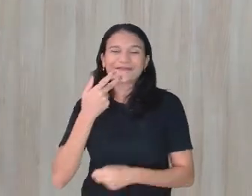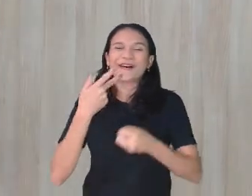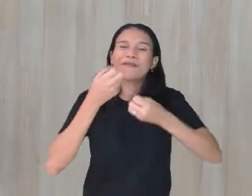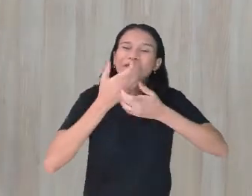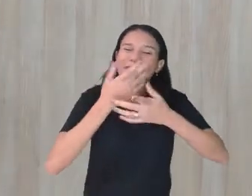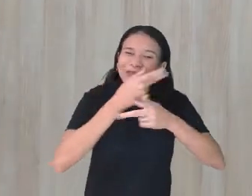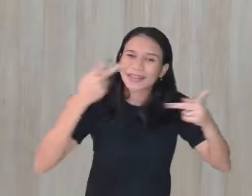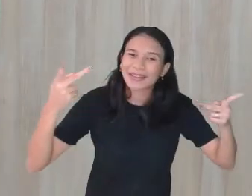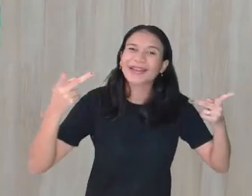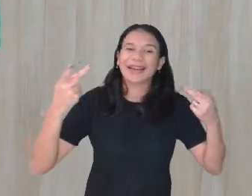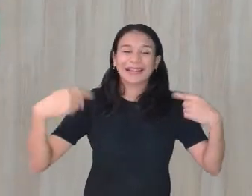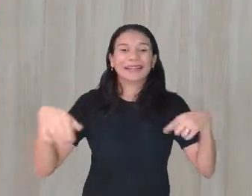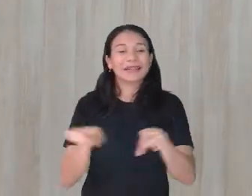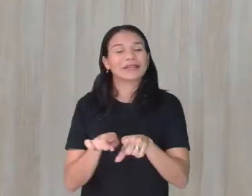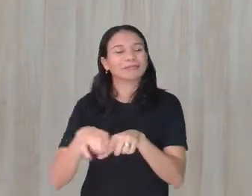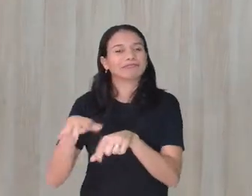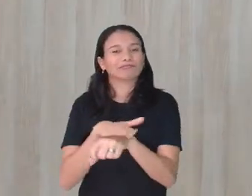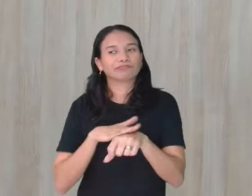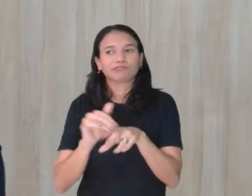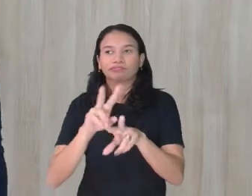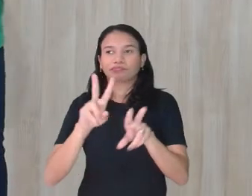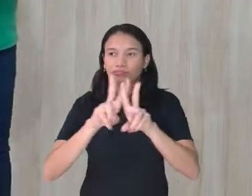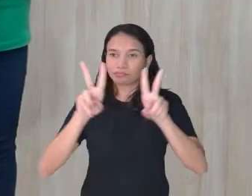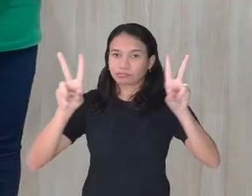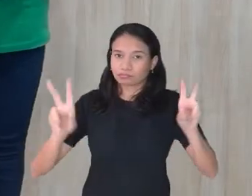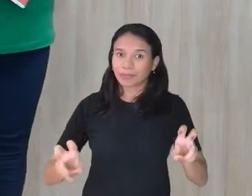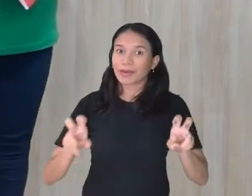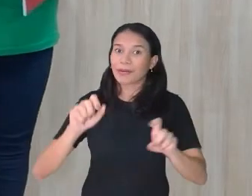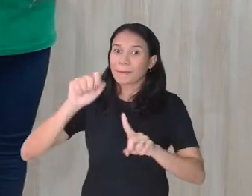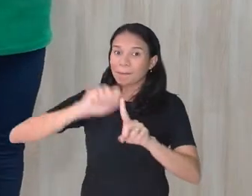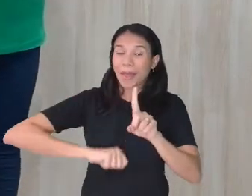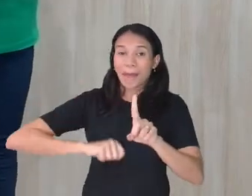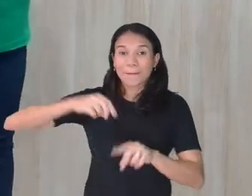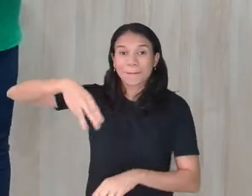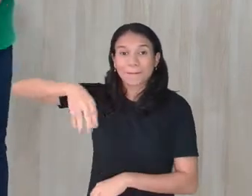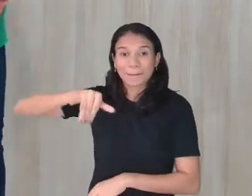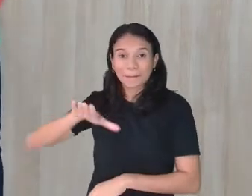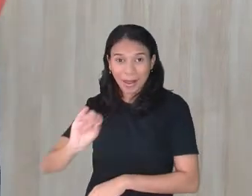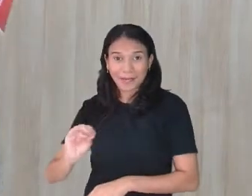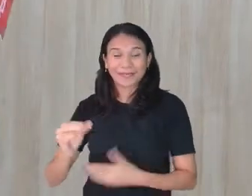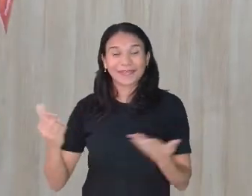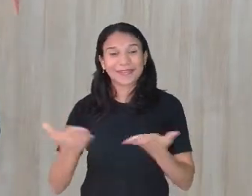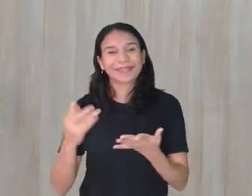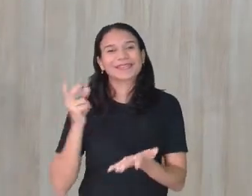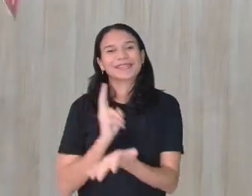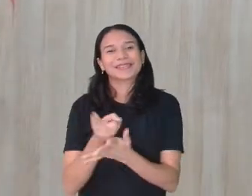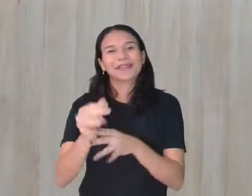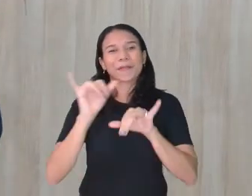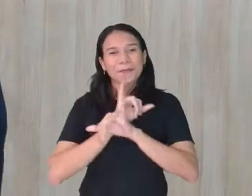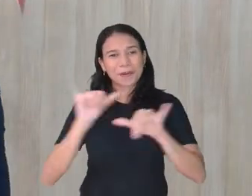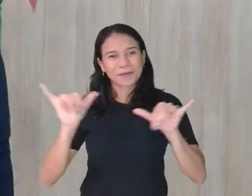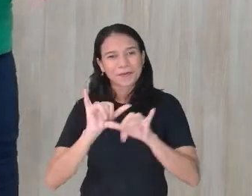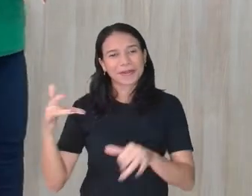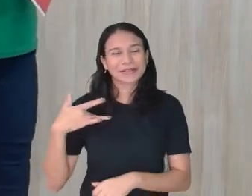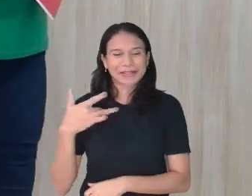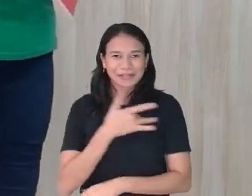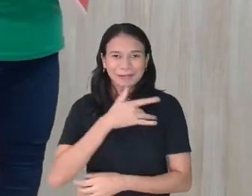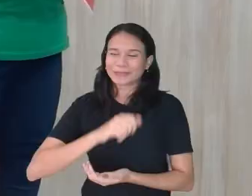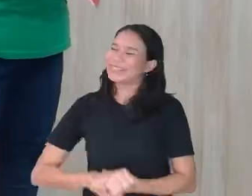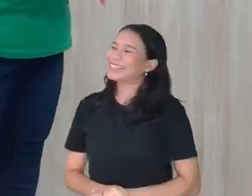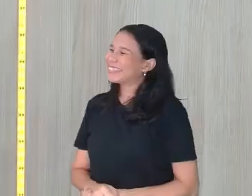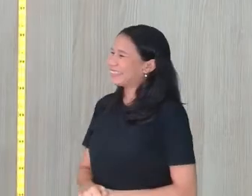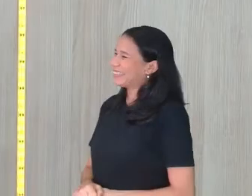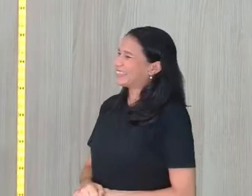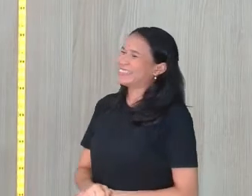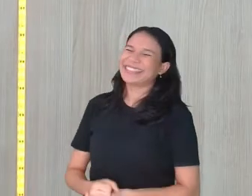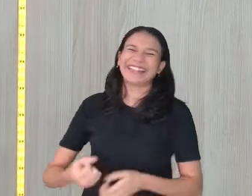boas-vindas a vocês e fazer um comentário aí a respeito do mês de maio e essa campanha que a gente sempre faz em relação à saúde, professora Cláudia.